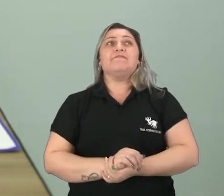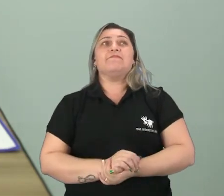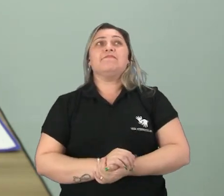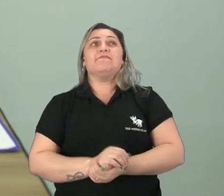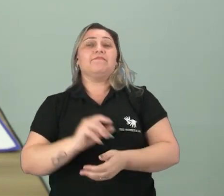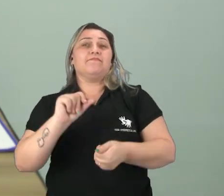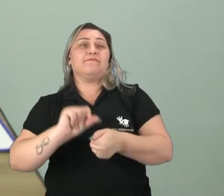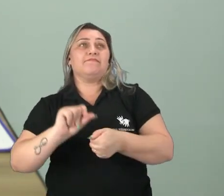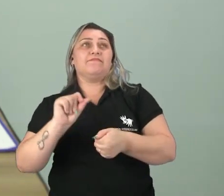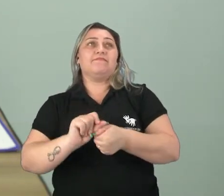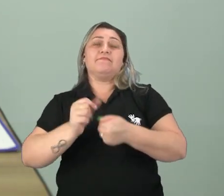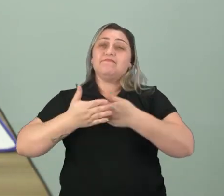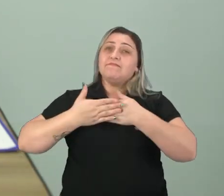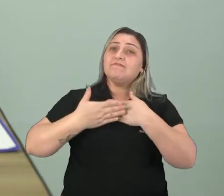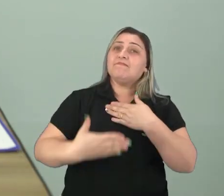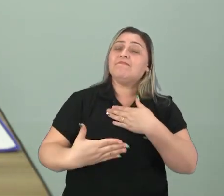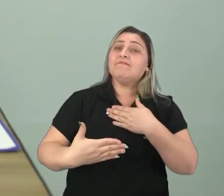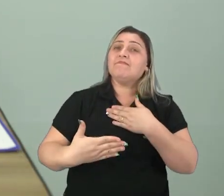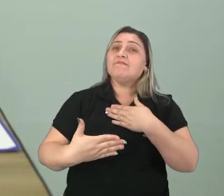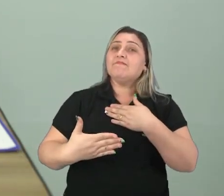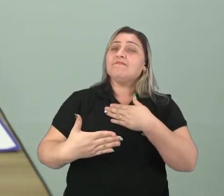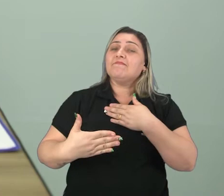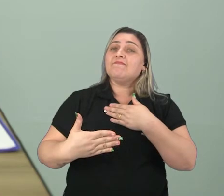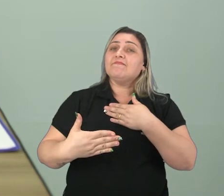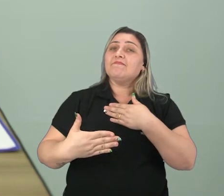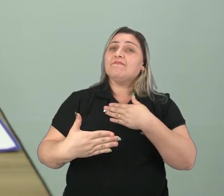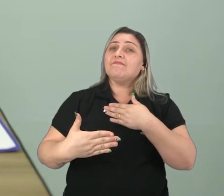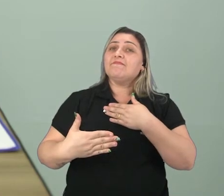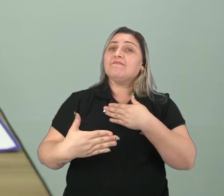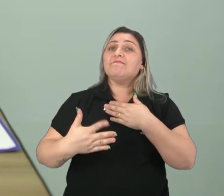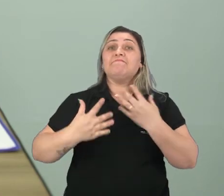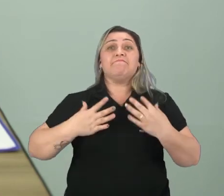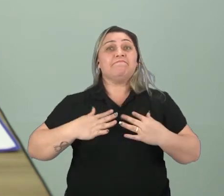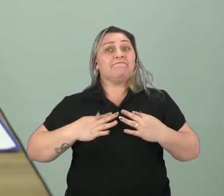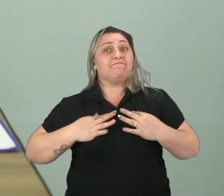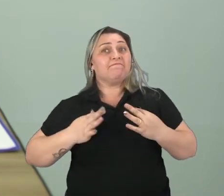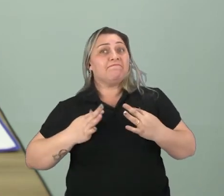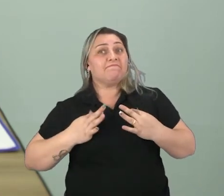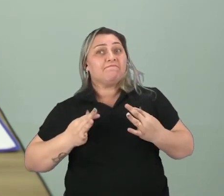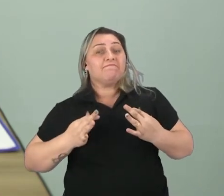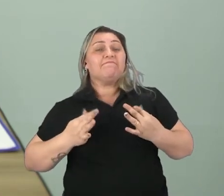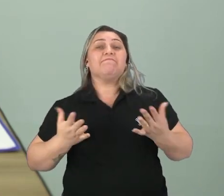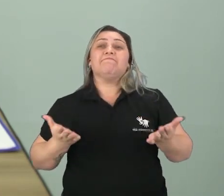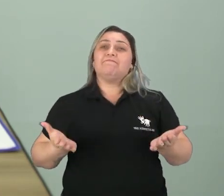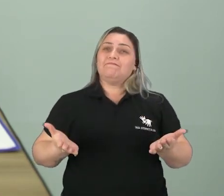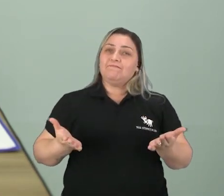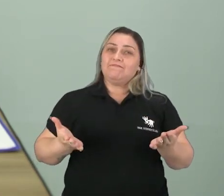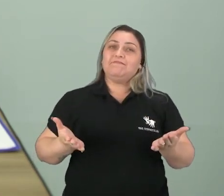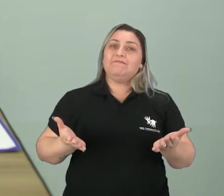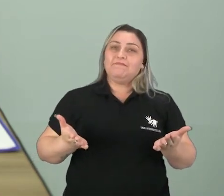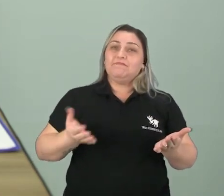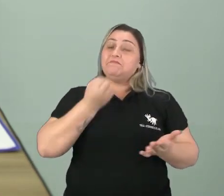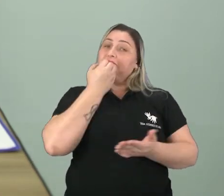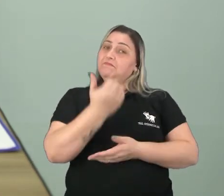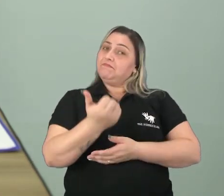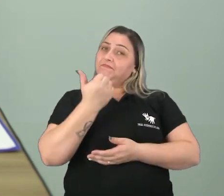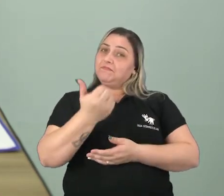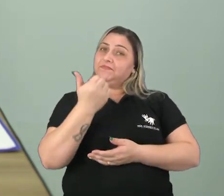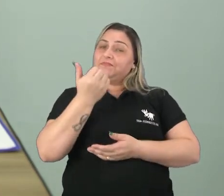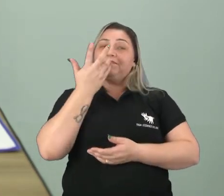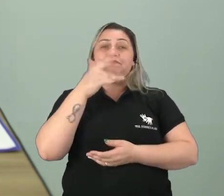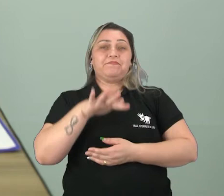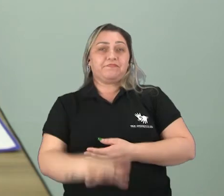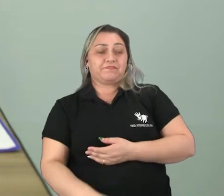ela foi fabricada a partir do material tecido muito